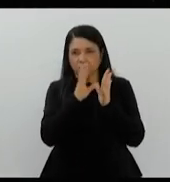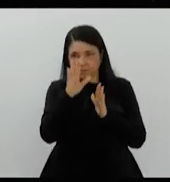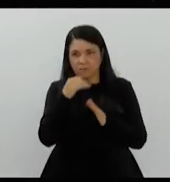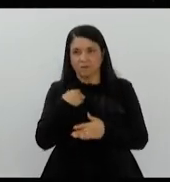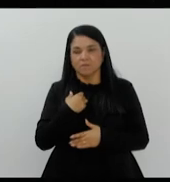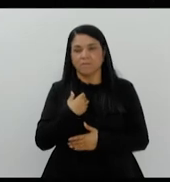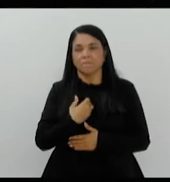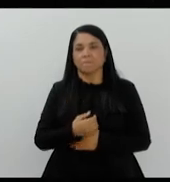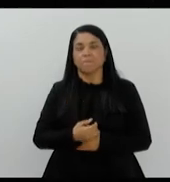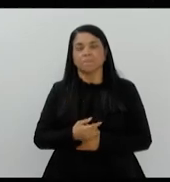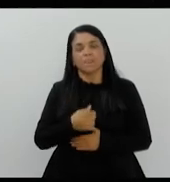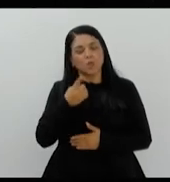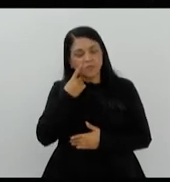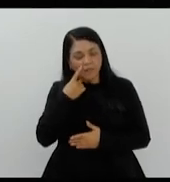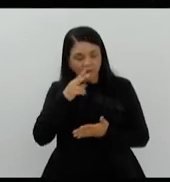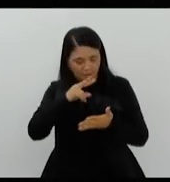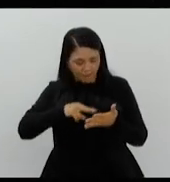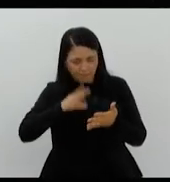Tenho ele aqui.